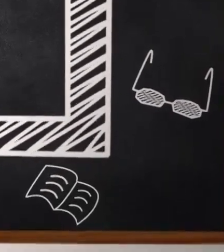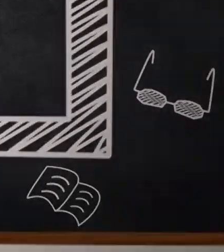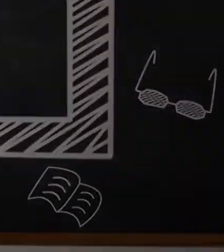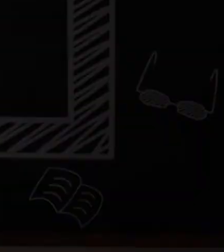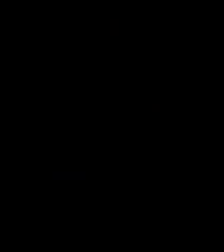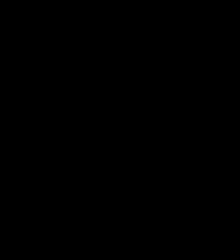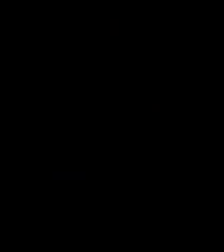Tchau!